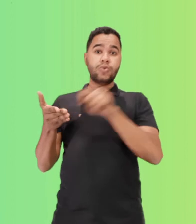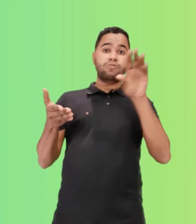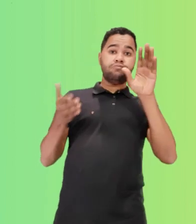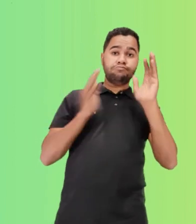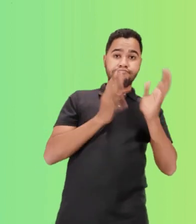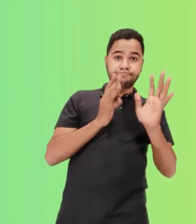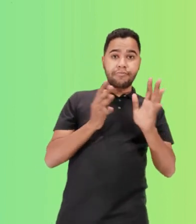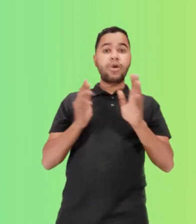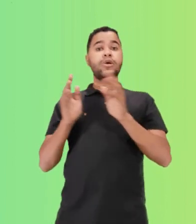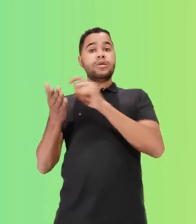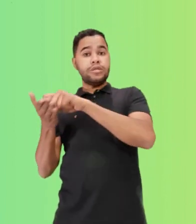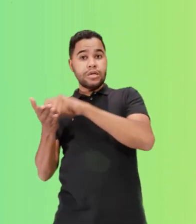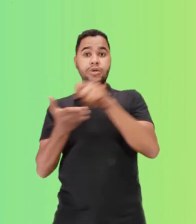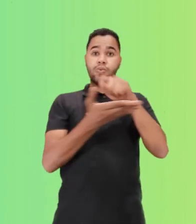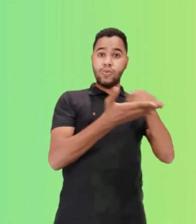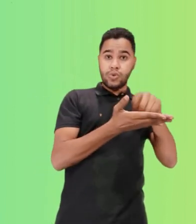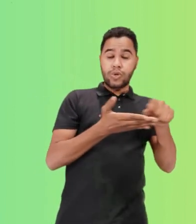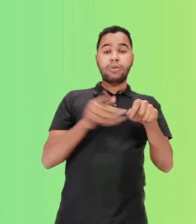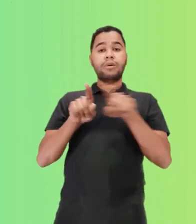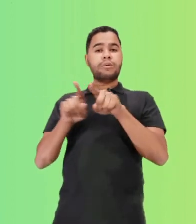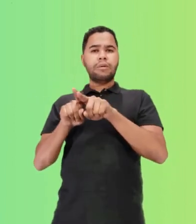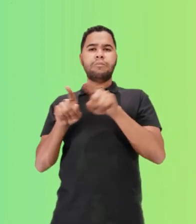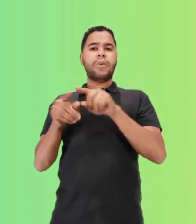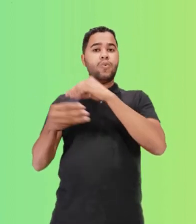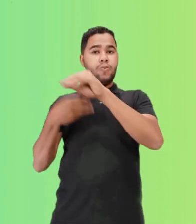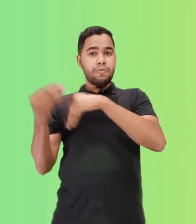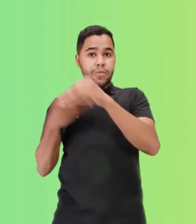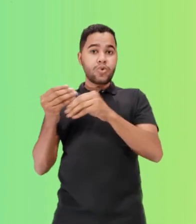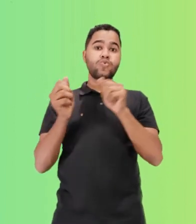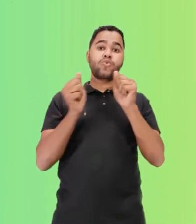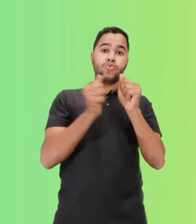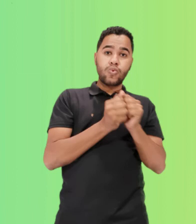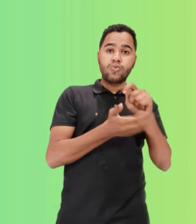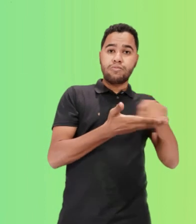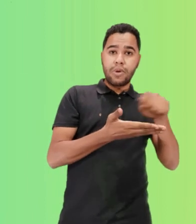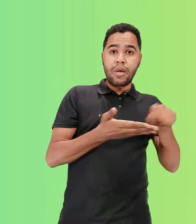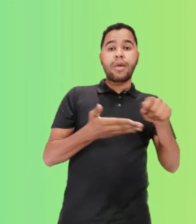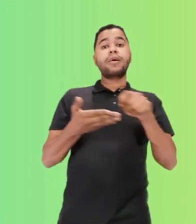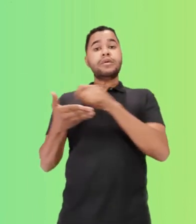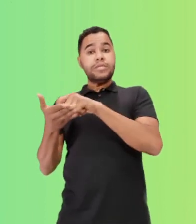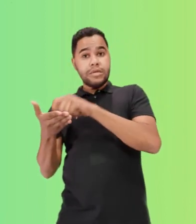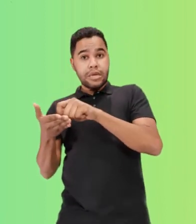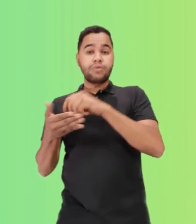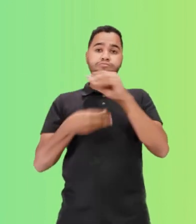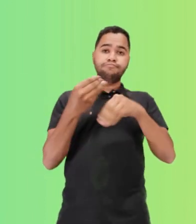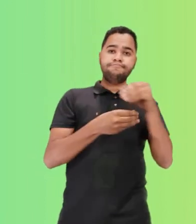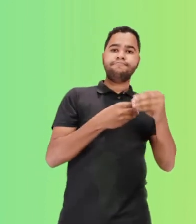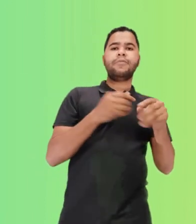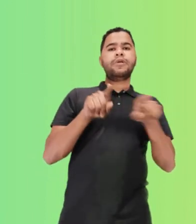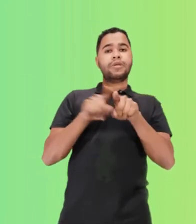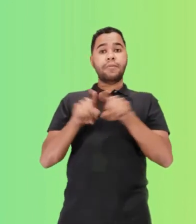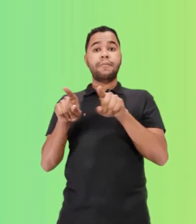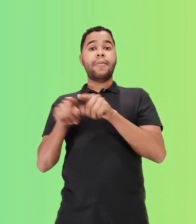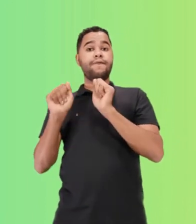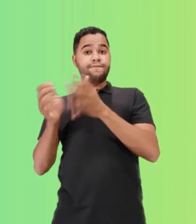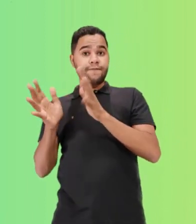texto escrito para o texto escrito, do texto multimodal para o texto oral, do texto multimodal para o texto escrito, do texto não